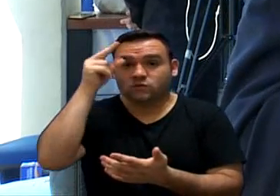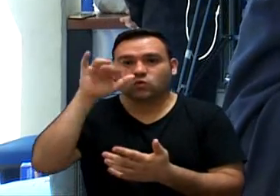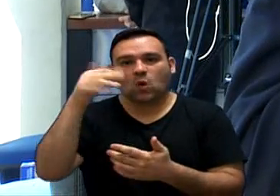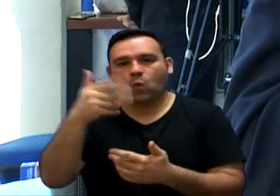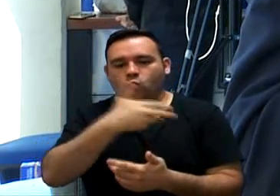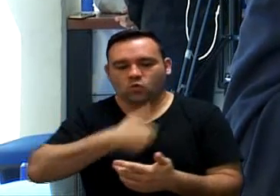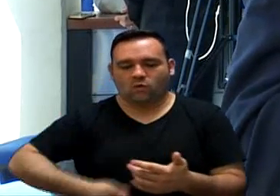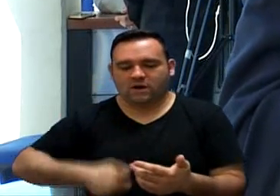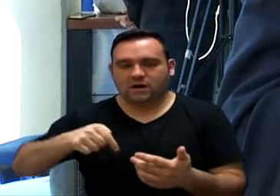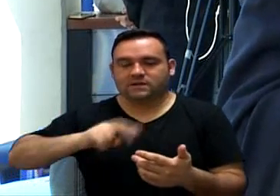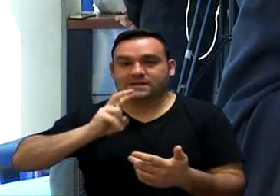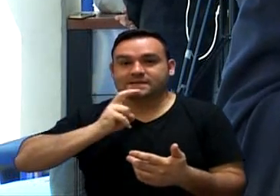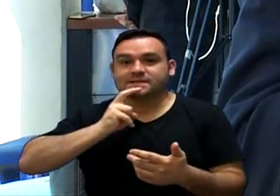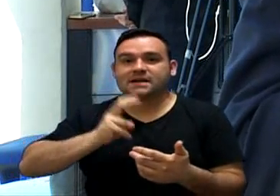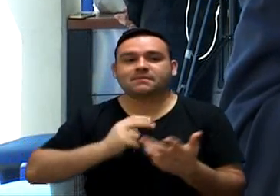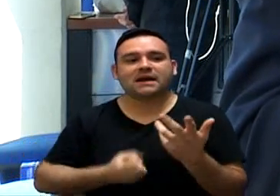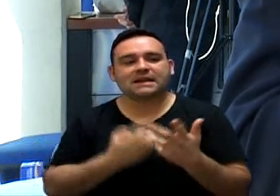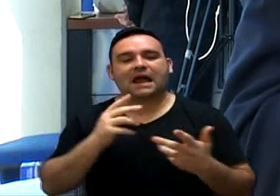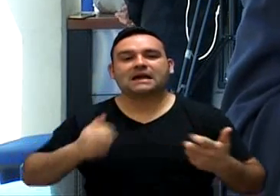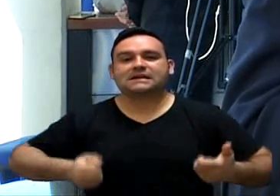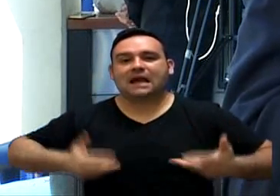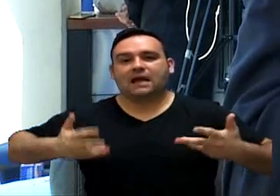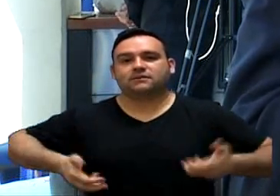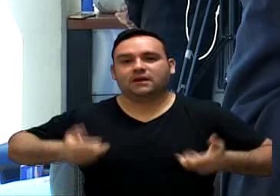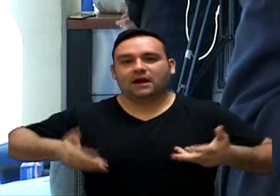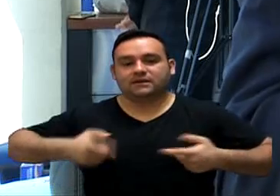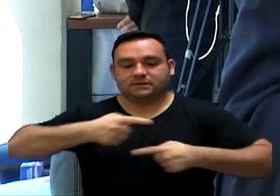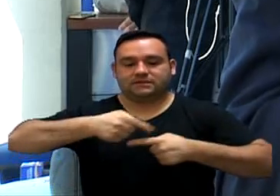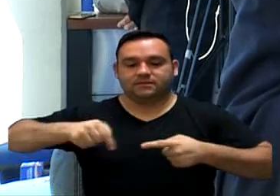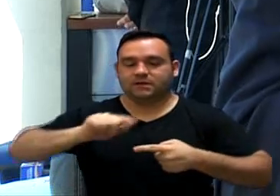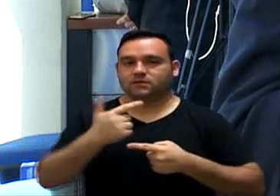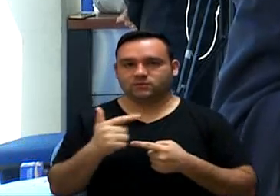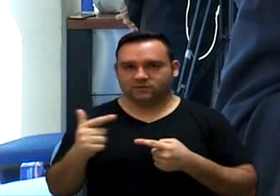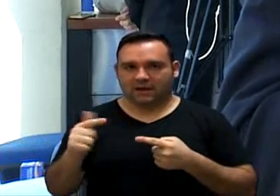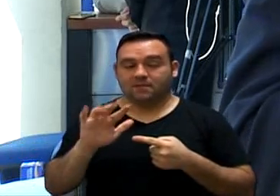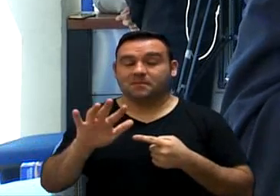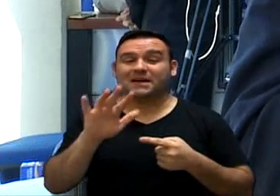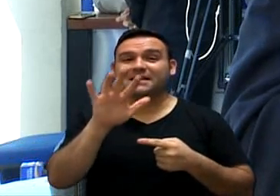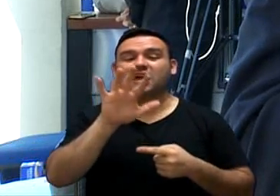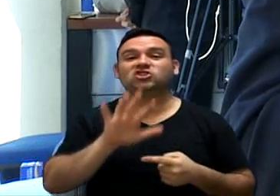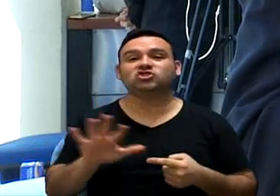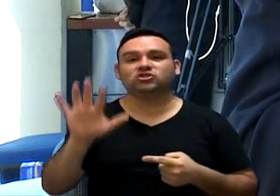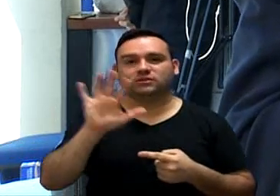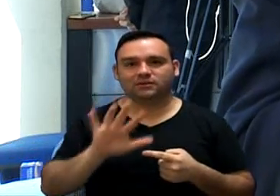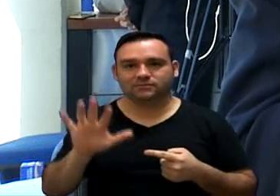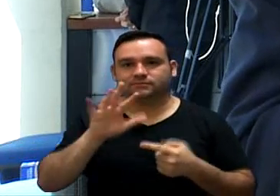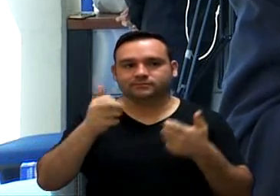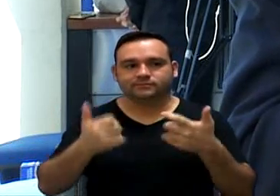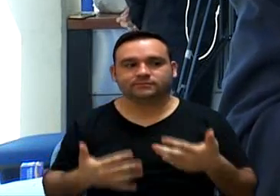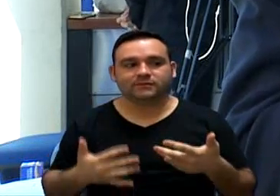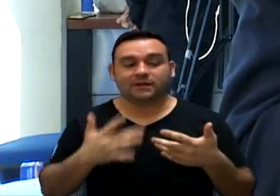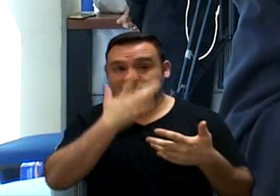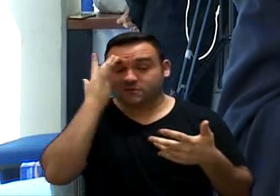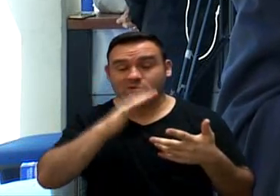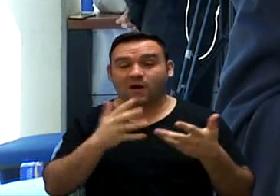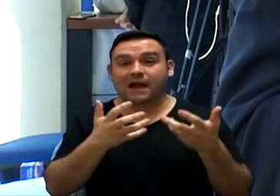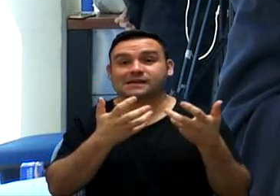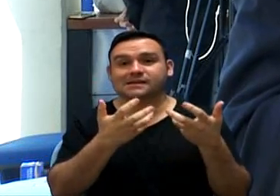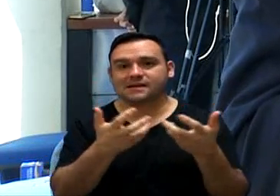municipal executivo a gerar gasto com relação à semana. Ele fala de uma maneira genérica a quem interessar.